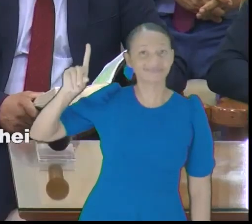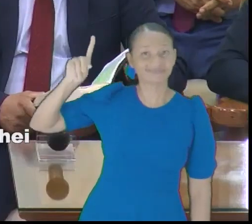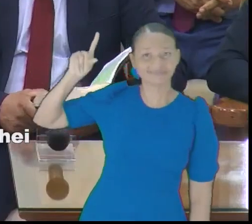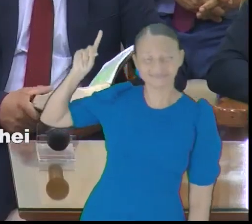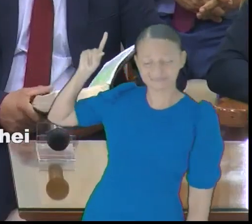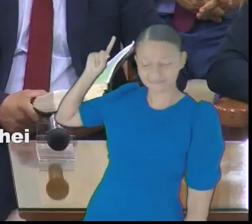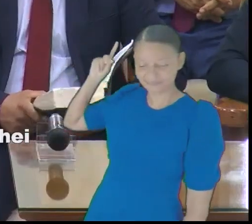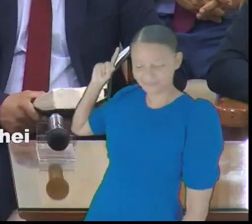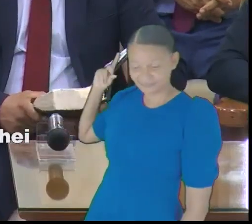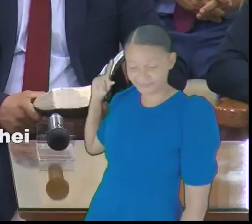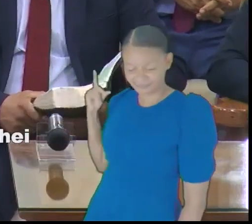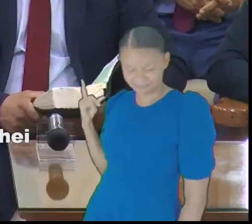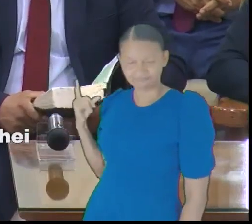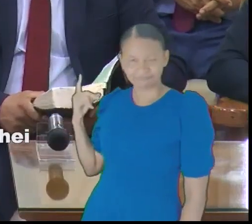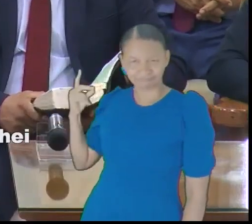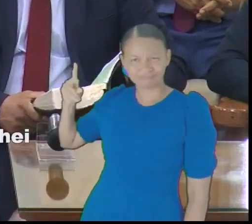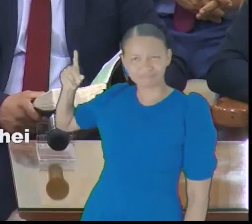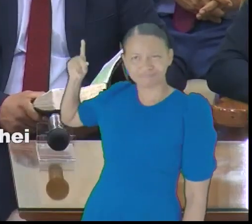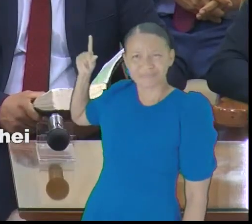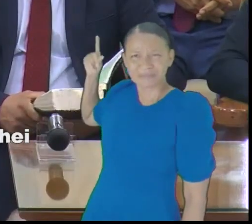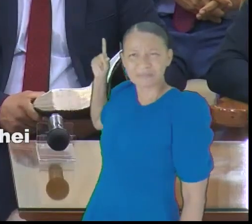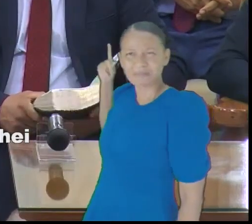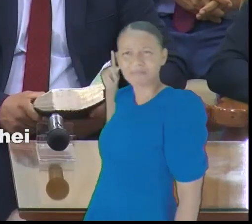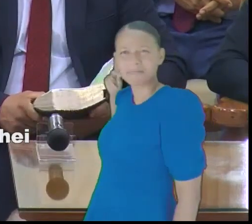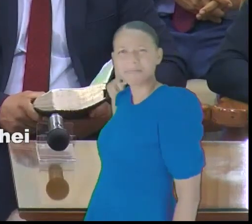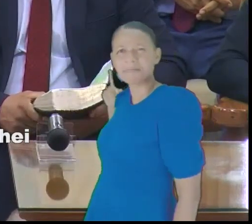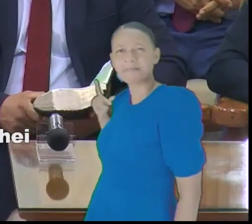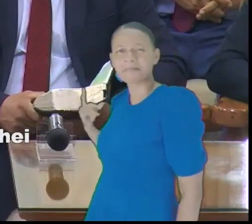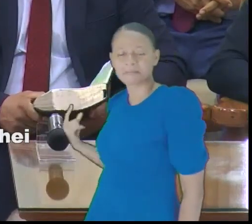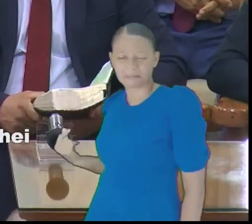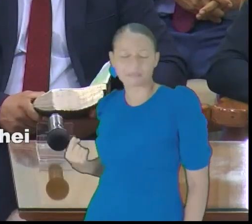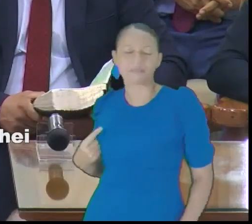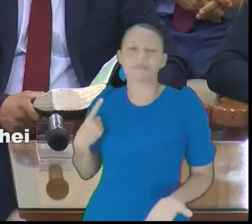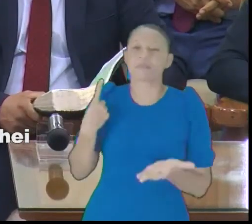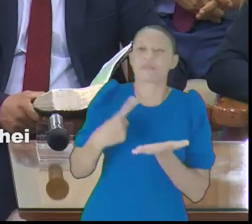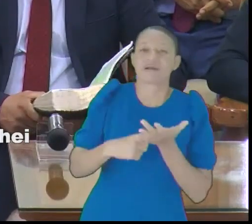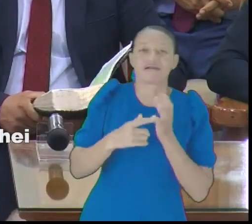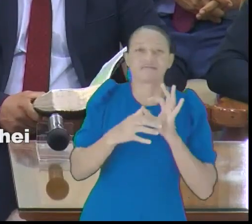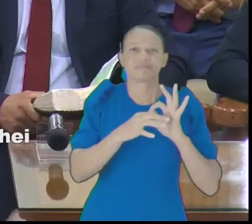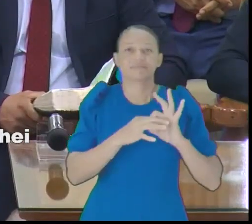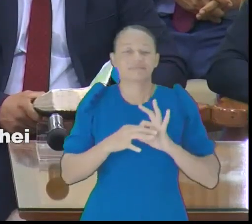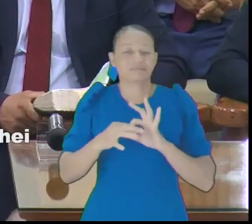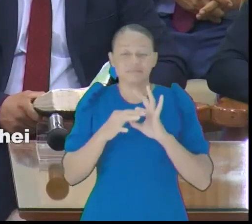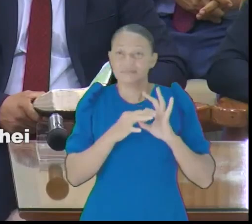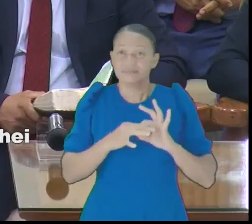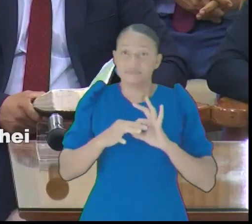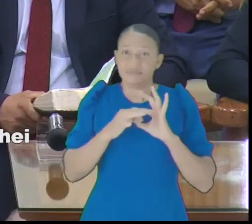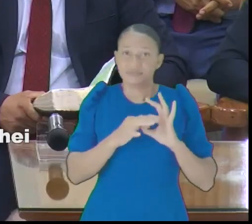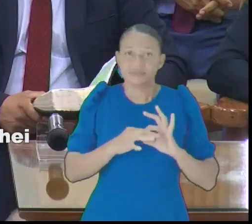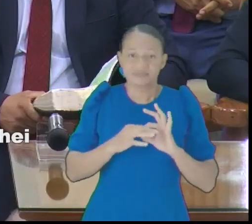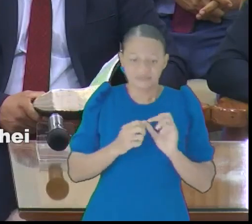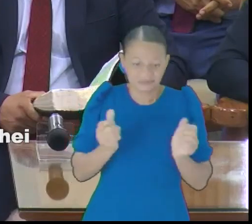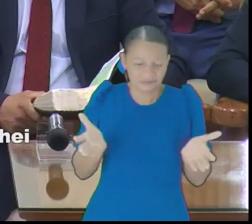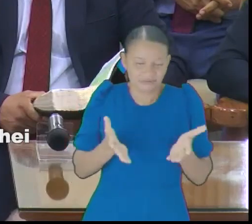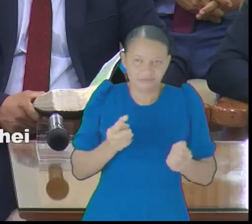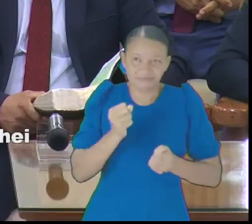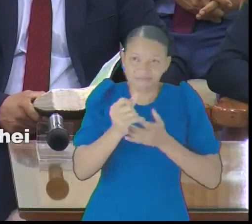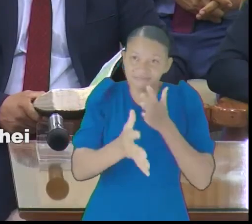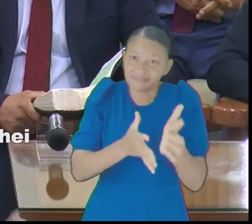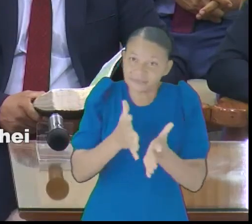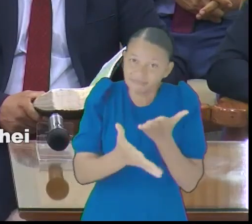tempo, nos tempos antigos, se fazia uma aliança exatamente desta forma que eu vou falar